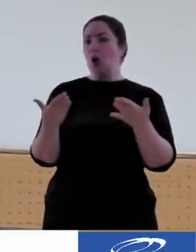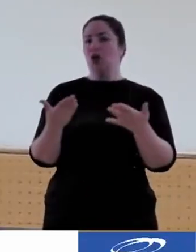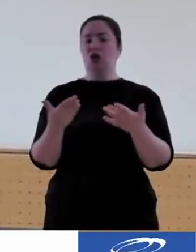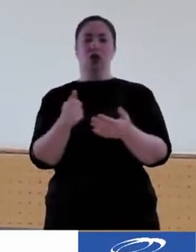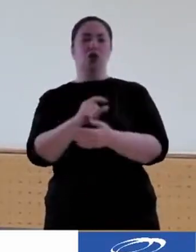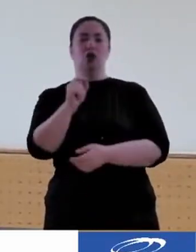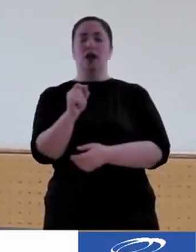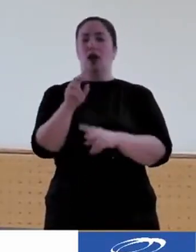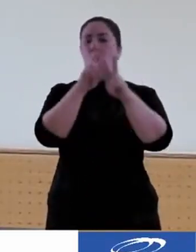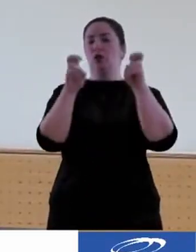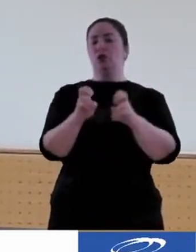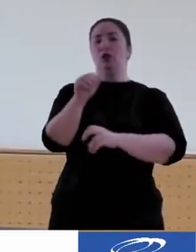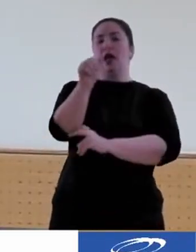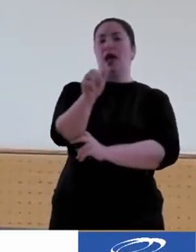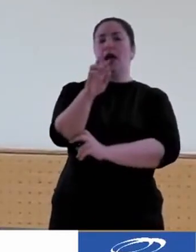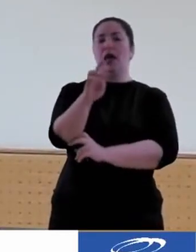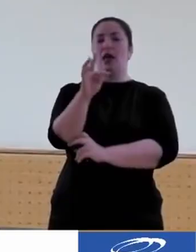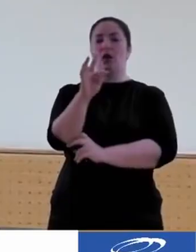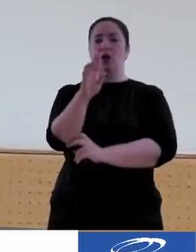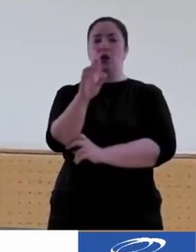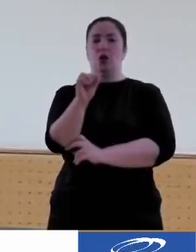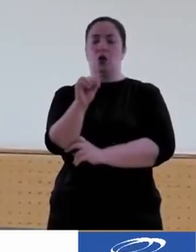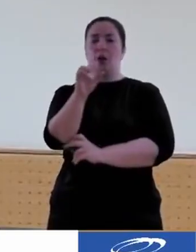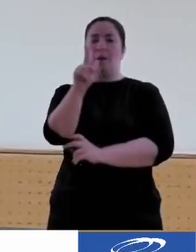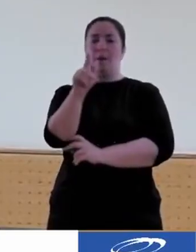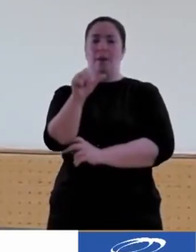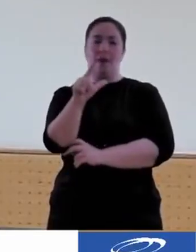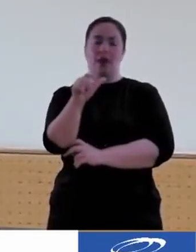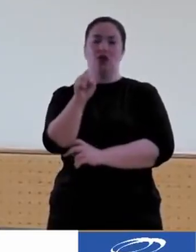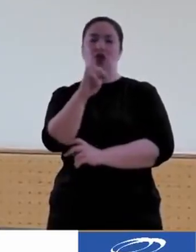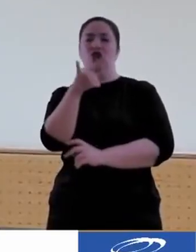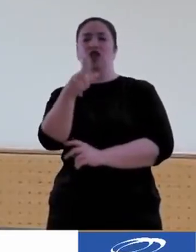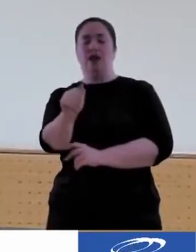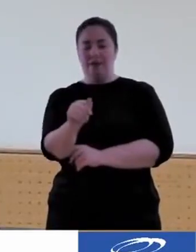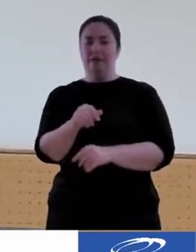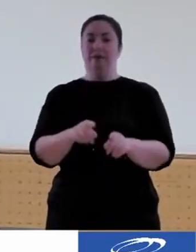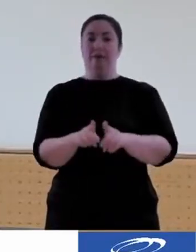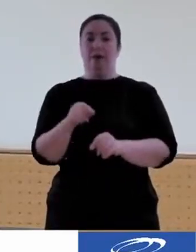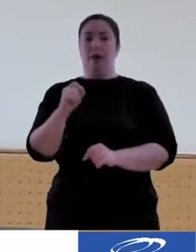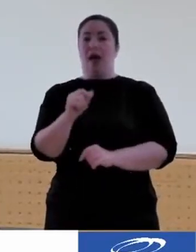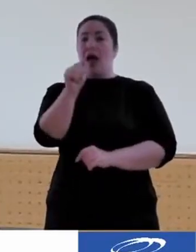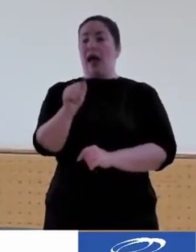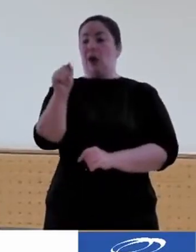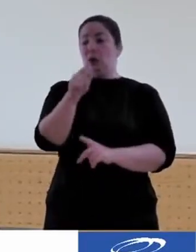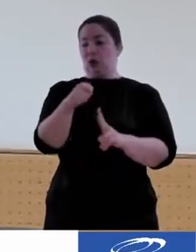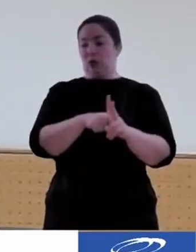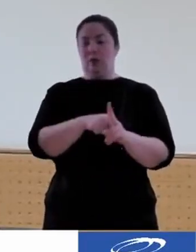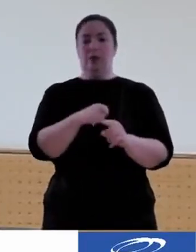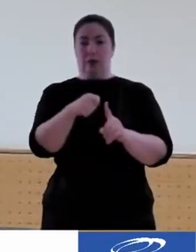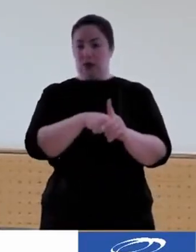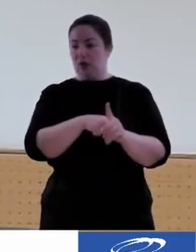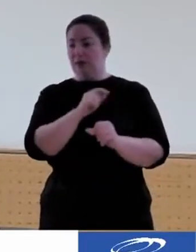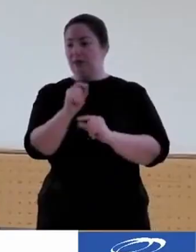dias 31 de julho e 1º de agosto, e a gente vai ter um módulo só de infecção, só para tratar desse